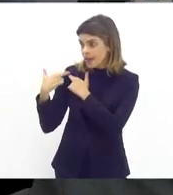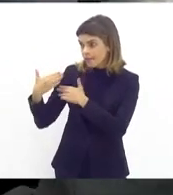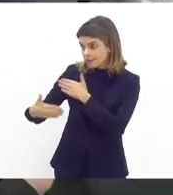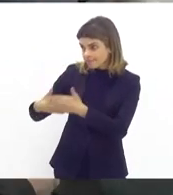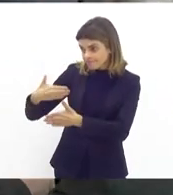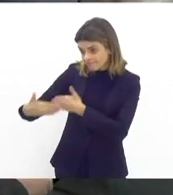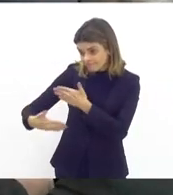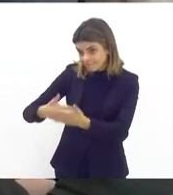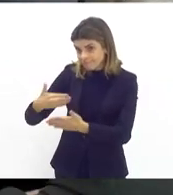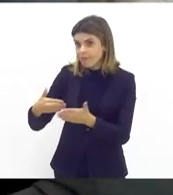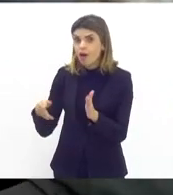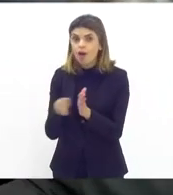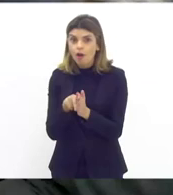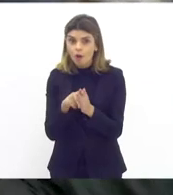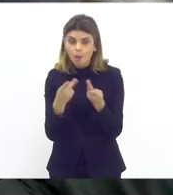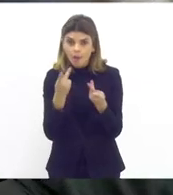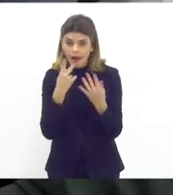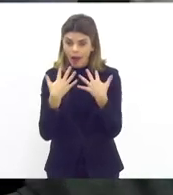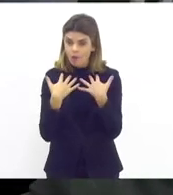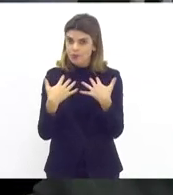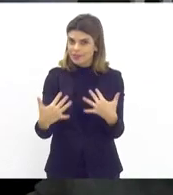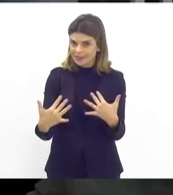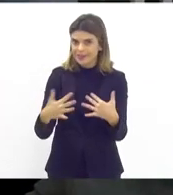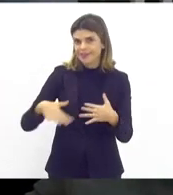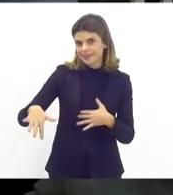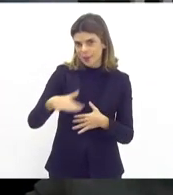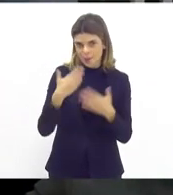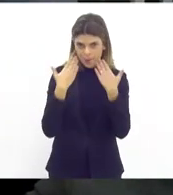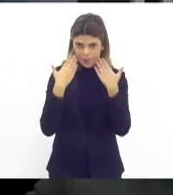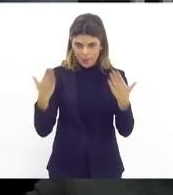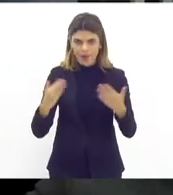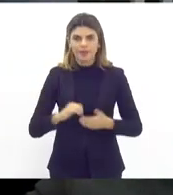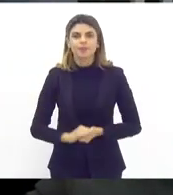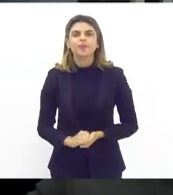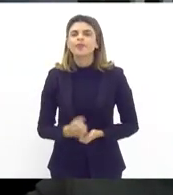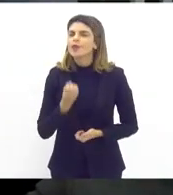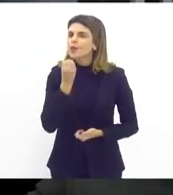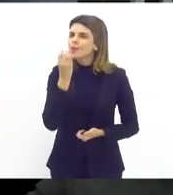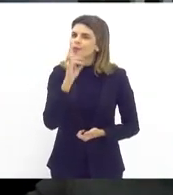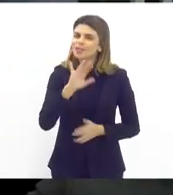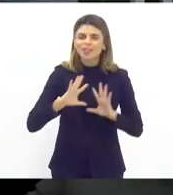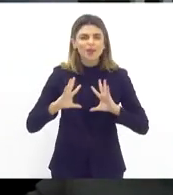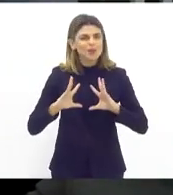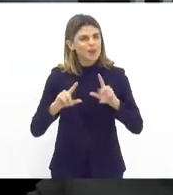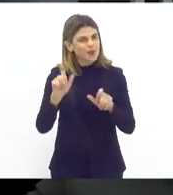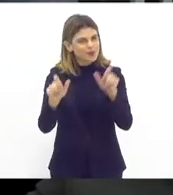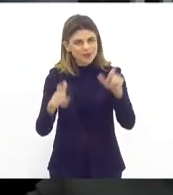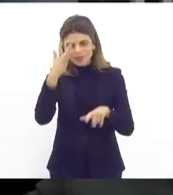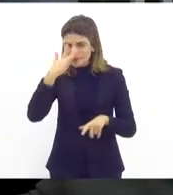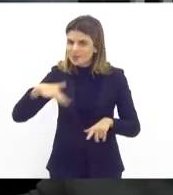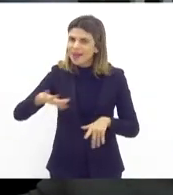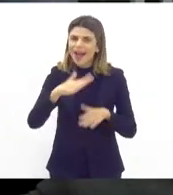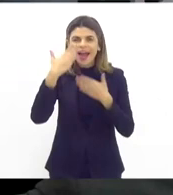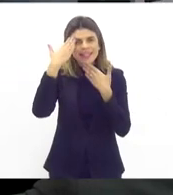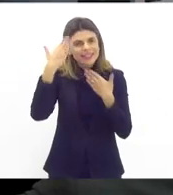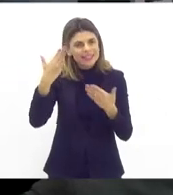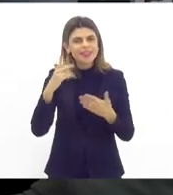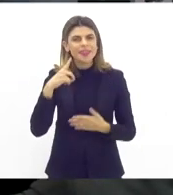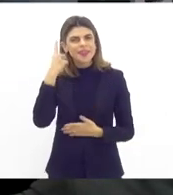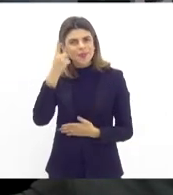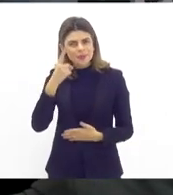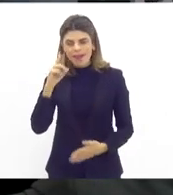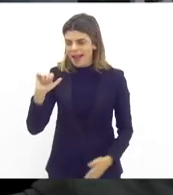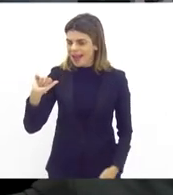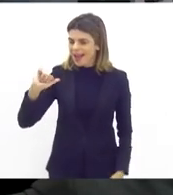co-presidir e de organizar essa audiência pública. Deputado Arthur Monteiro. Bom dia a todos. Quero agradecer ao nosso presidente André Correia, a